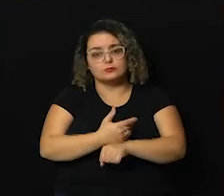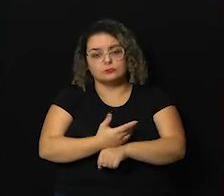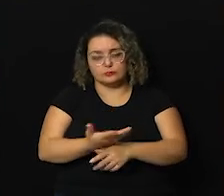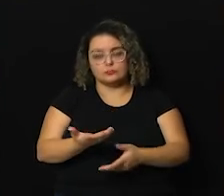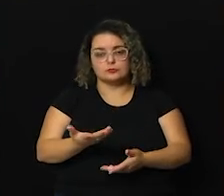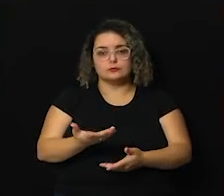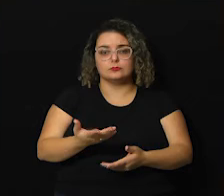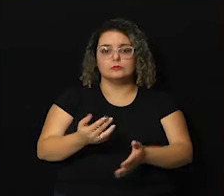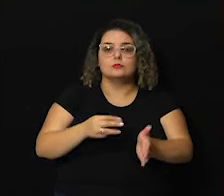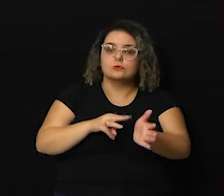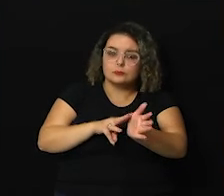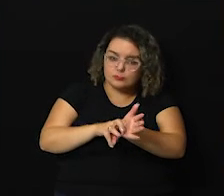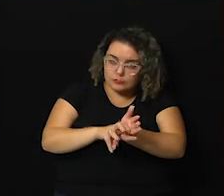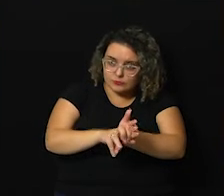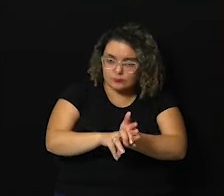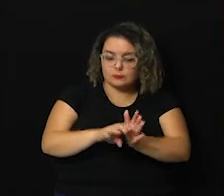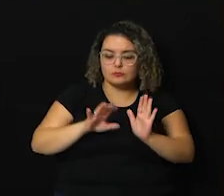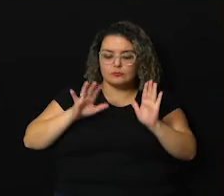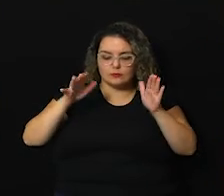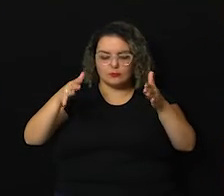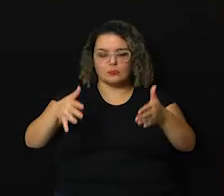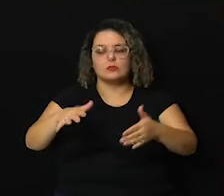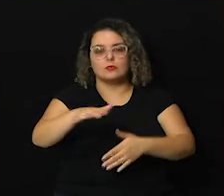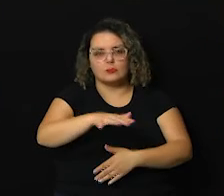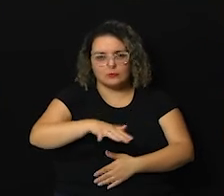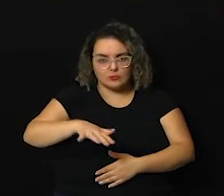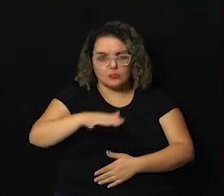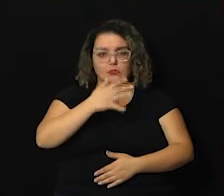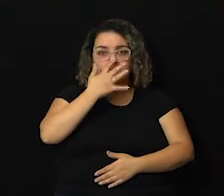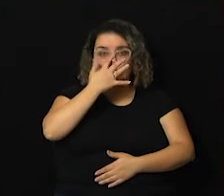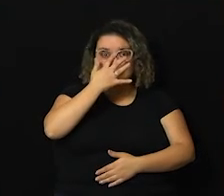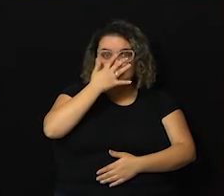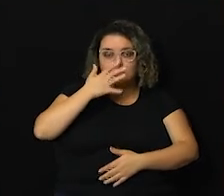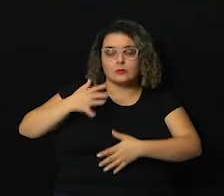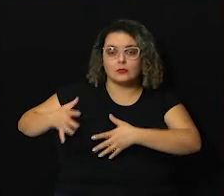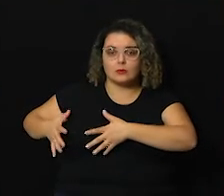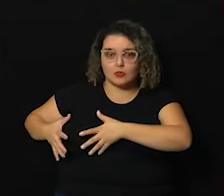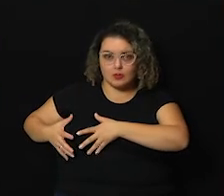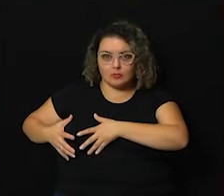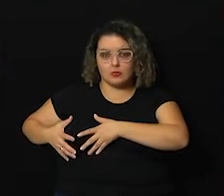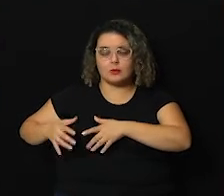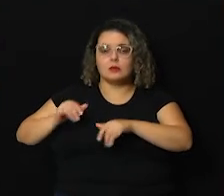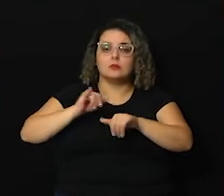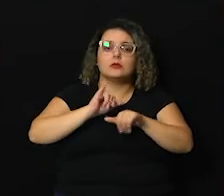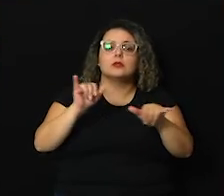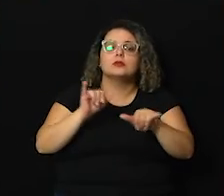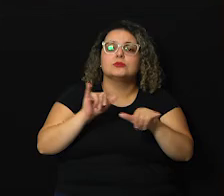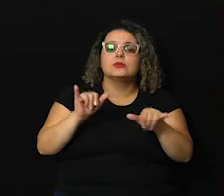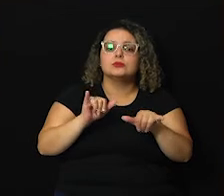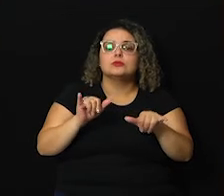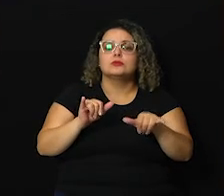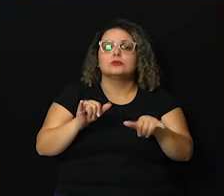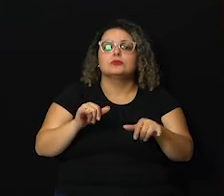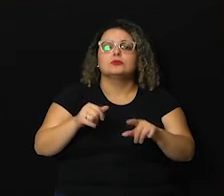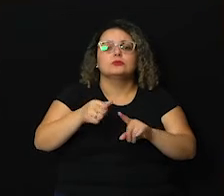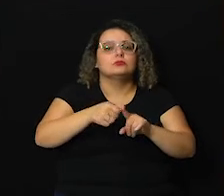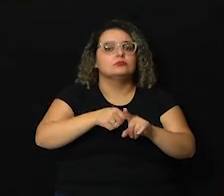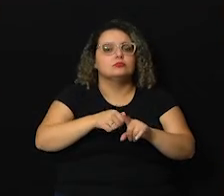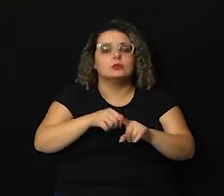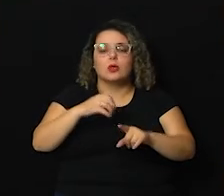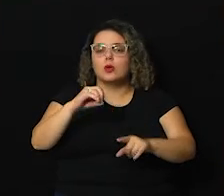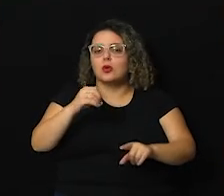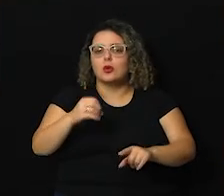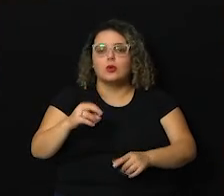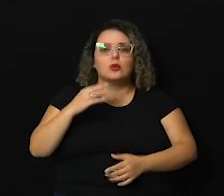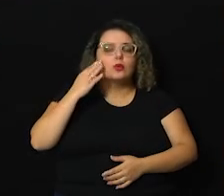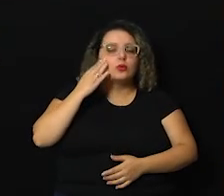é uma metodologia que a gente usa nesta população especificamente. A mama, a gente divulga sempre o Outubro Rosa, a gente já